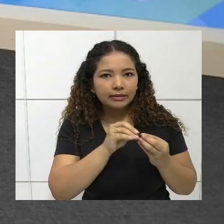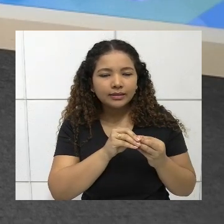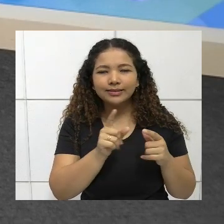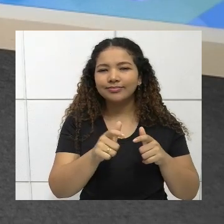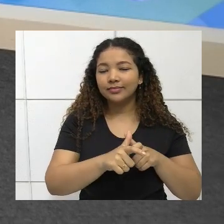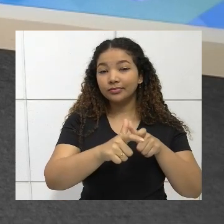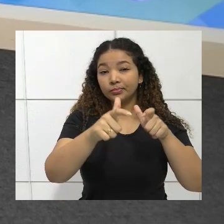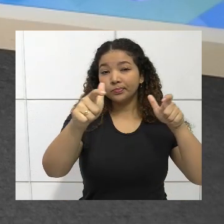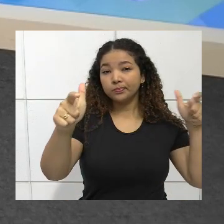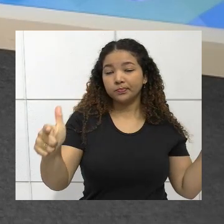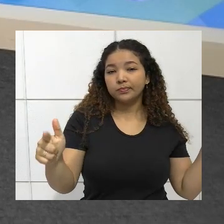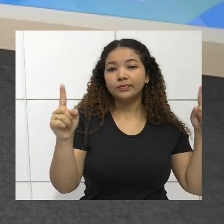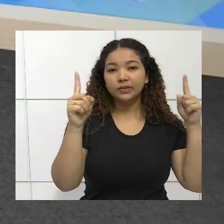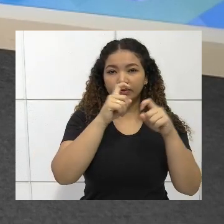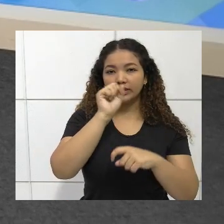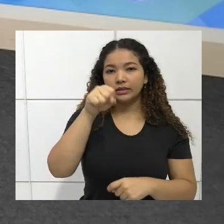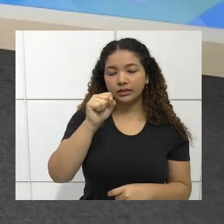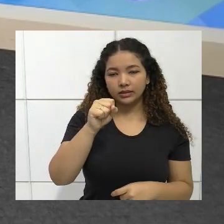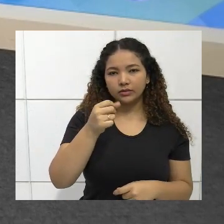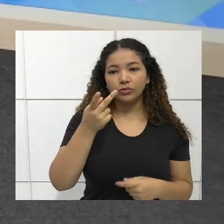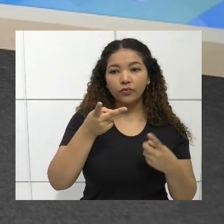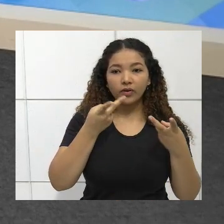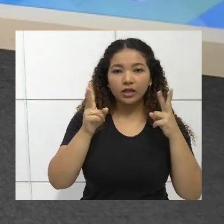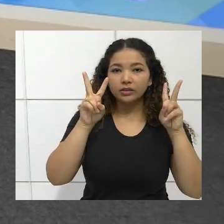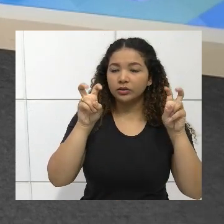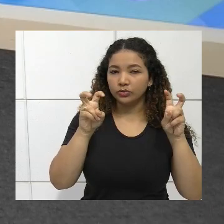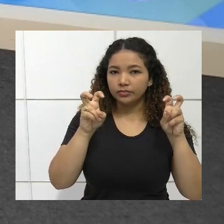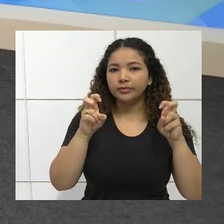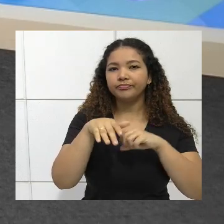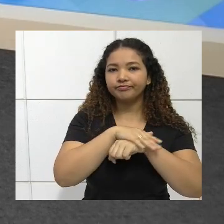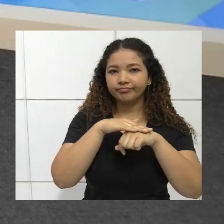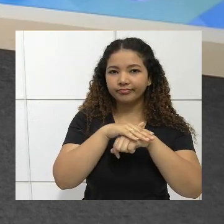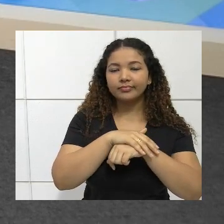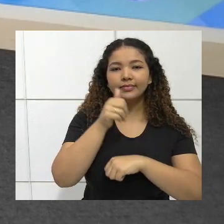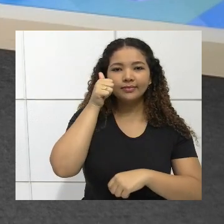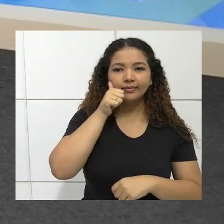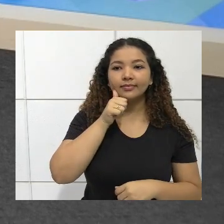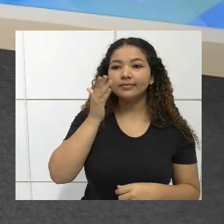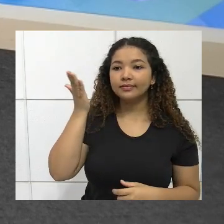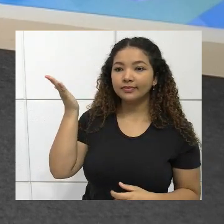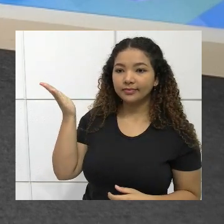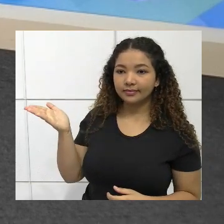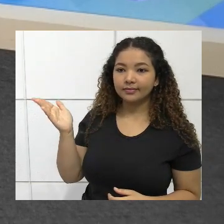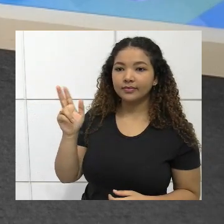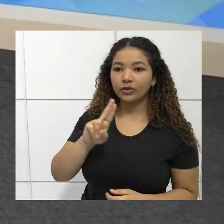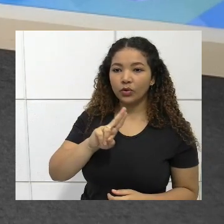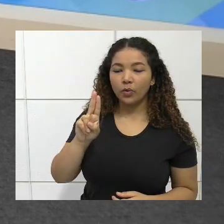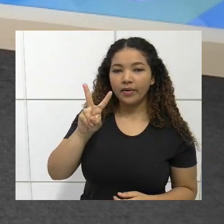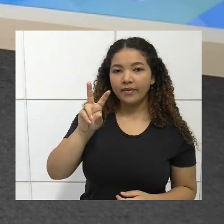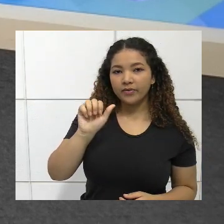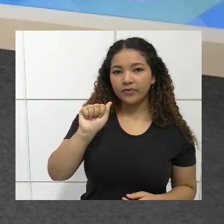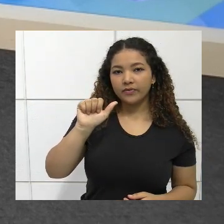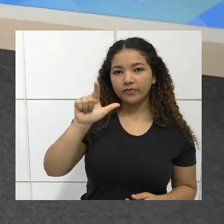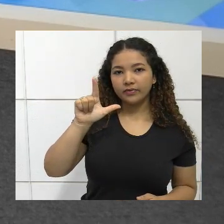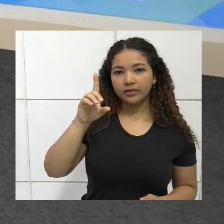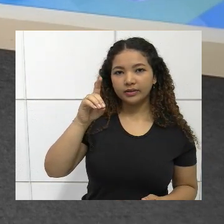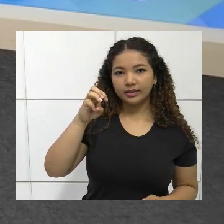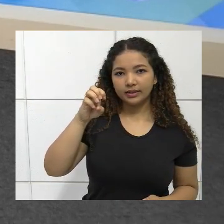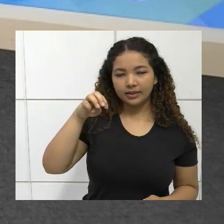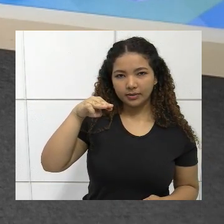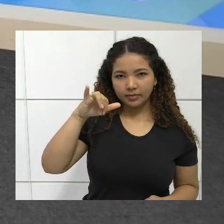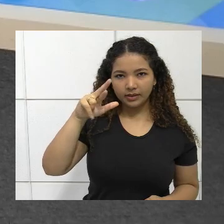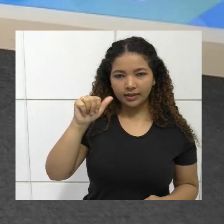tamanho imenso. Sobre ainda este assunto, a gente conversa agora com a Valdemira Ferreira, que é psicóloga, atendeu o nosso convite para